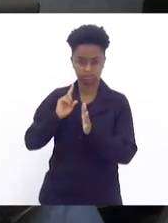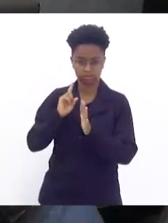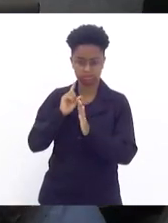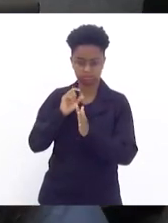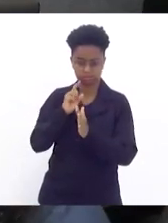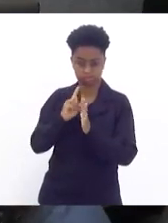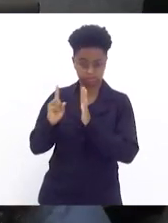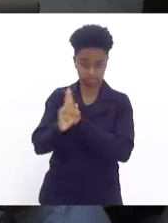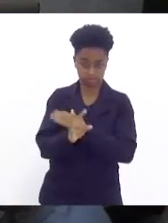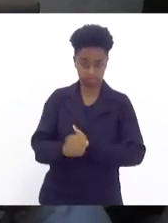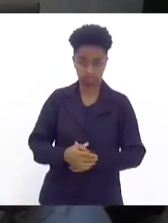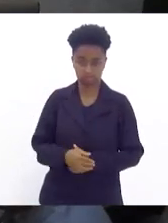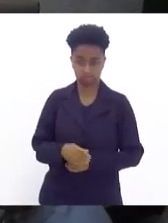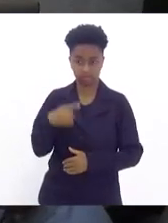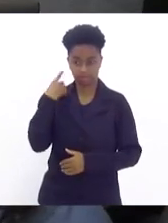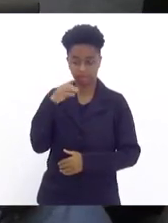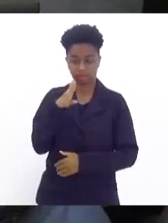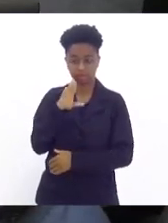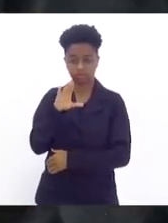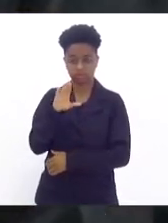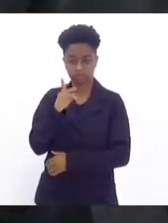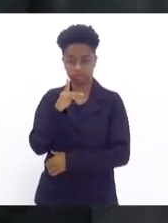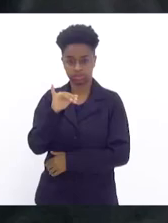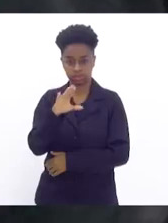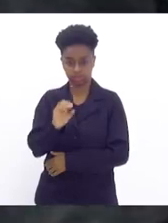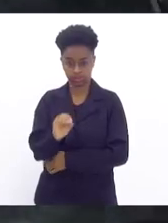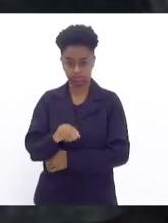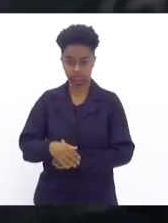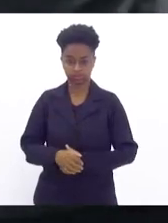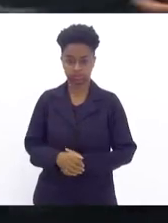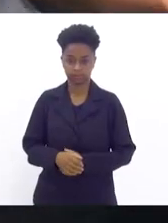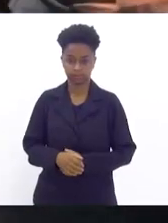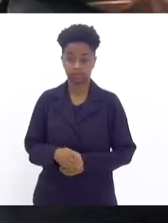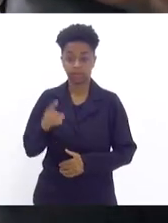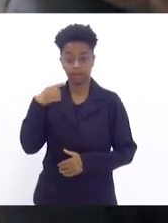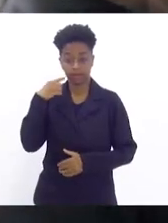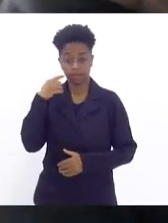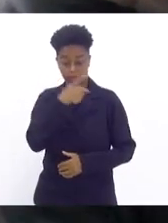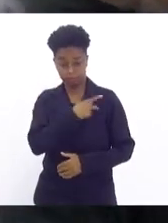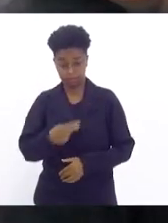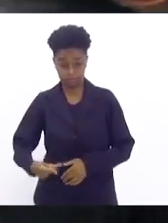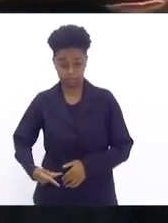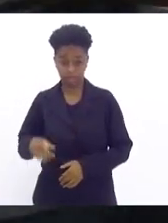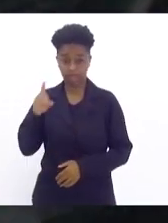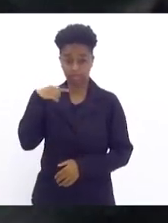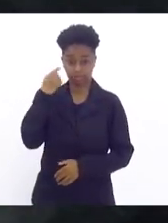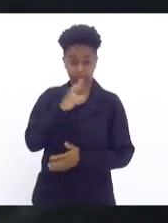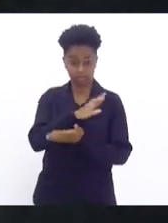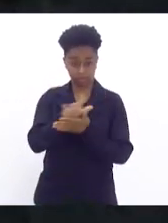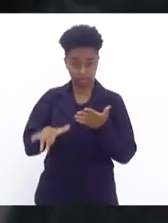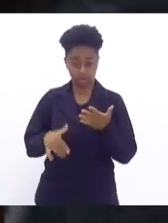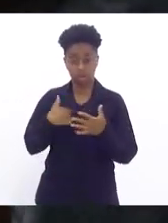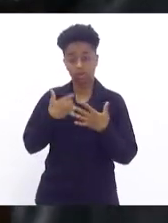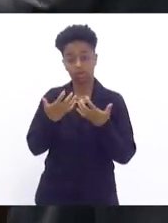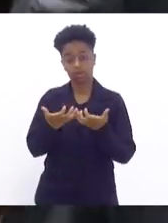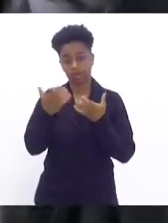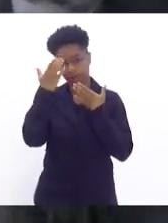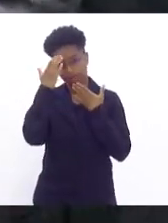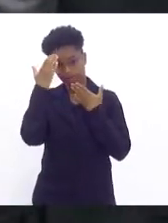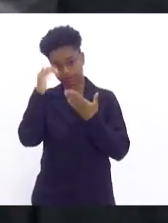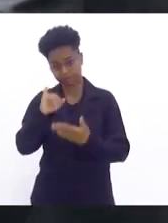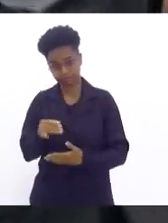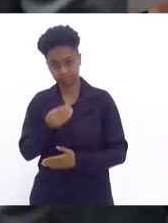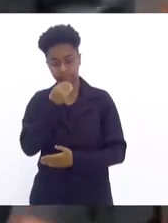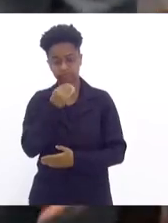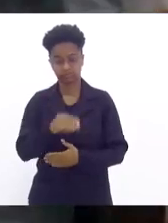pela ordem Deputado Chico Machado senhor presidente colegas e deputados e deputados eu queria agradecer a